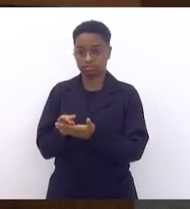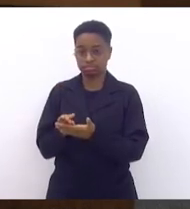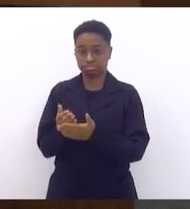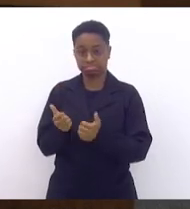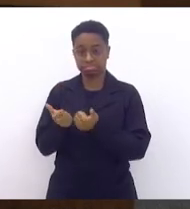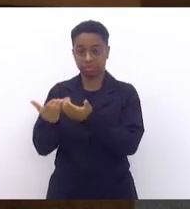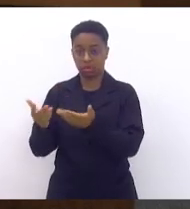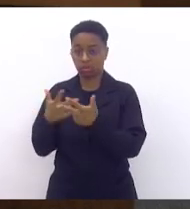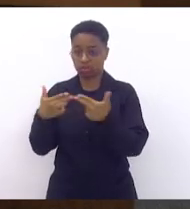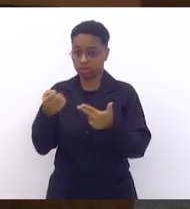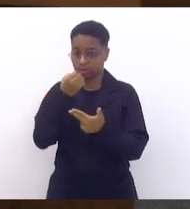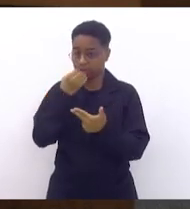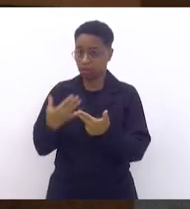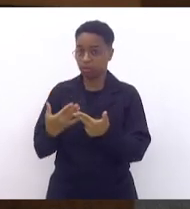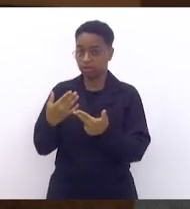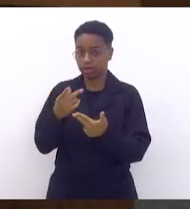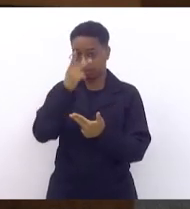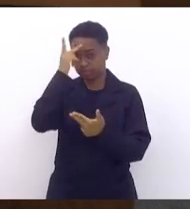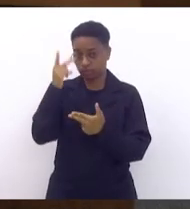pessoa que vai ser internada.